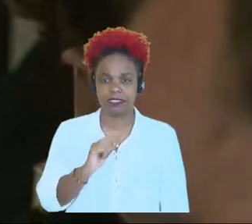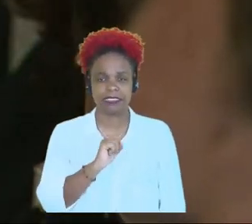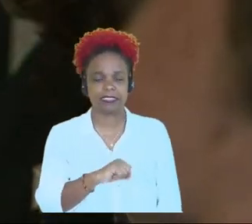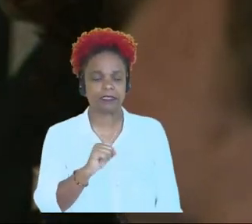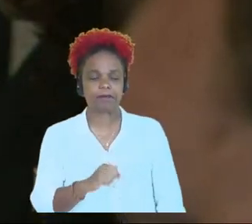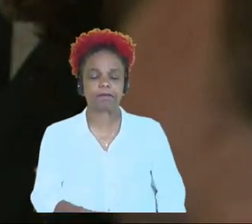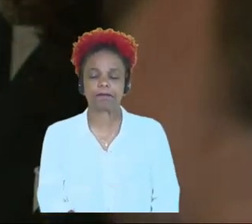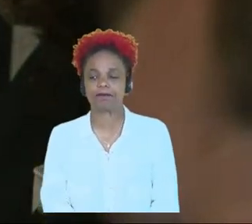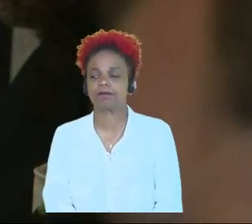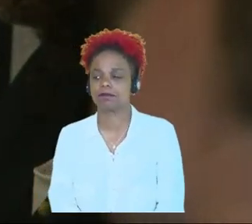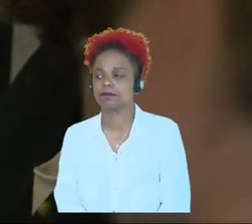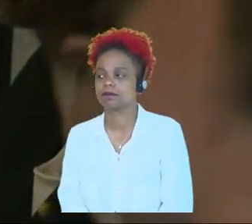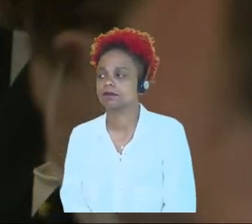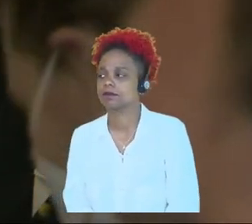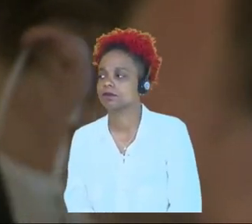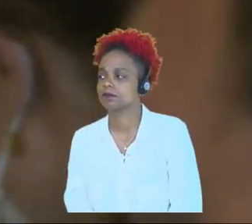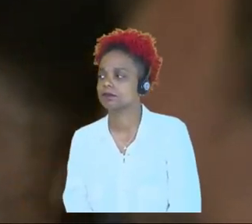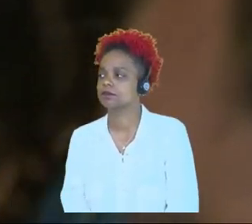Sim.